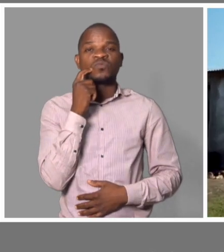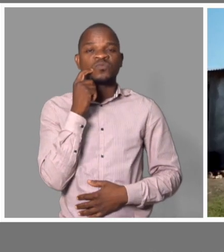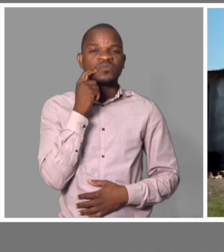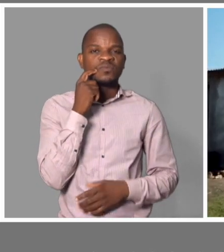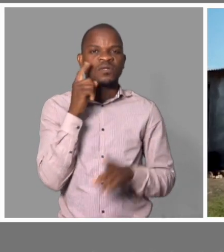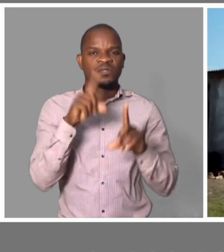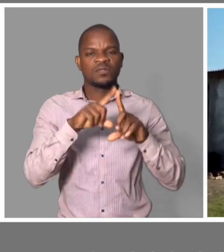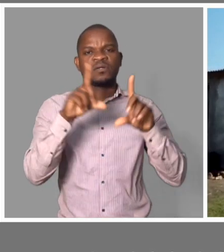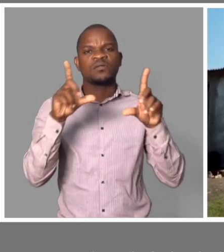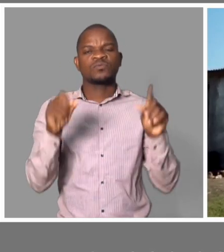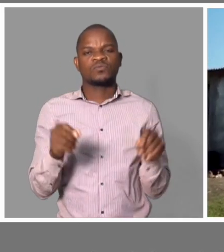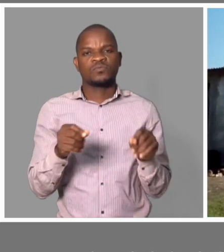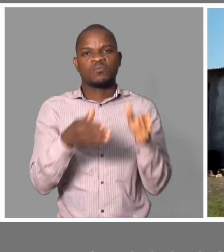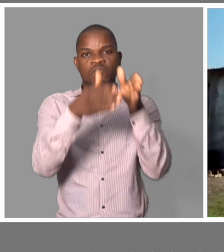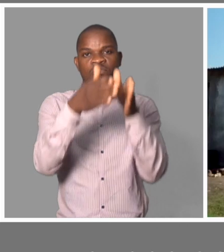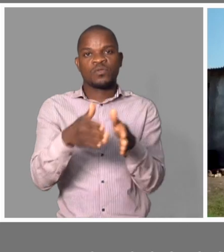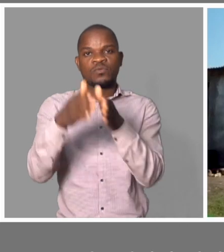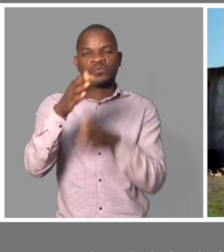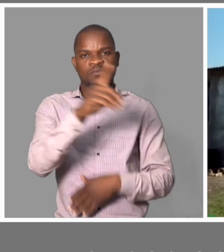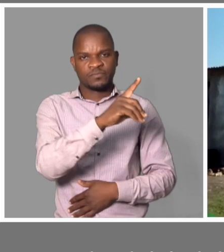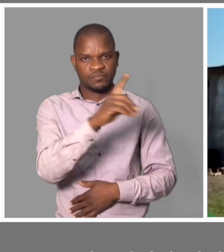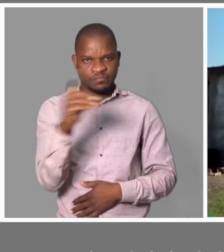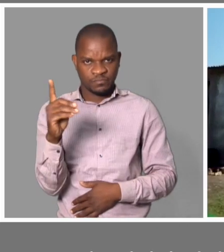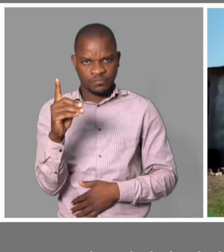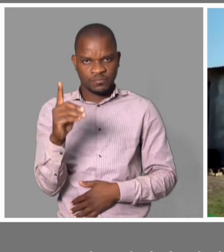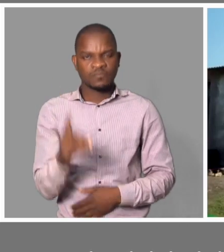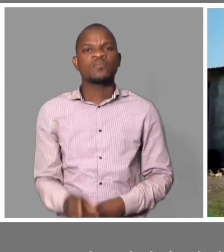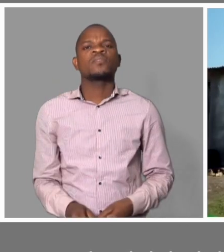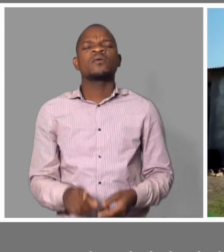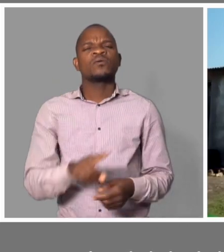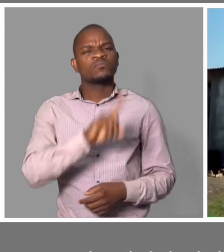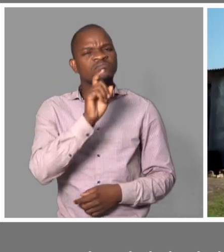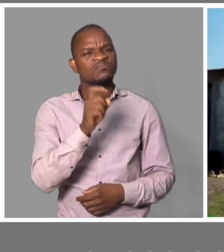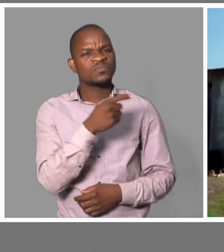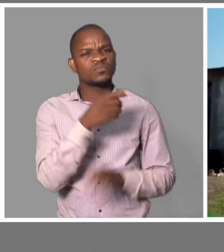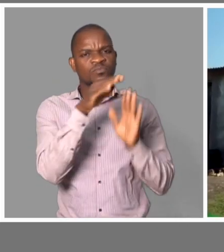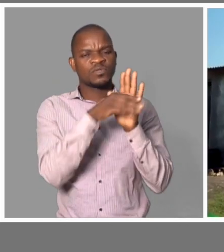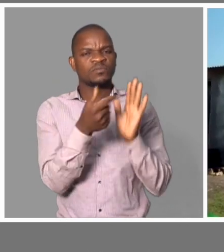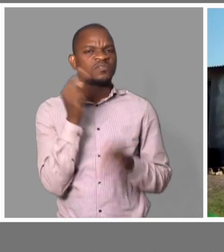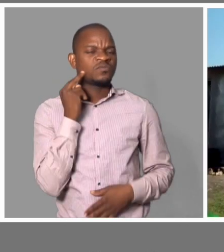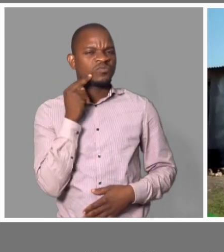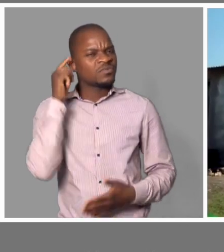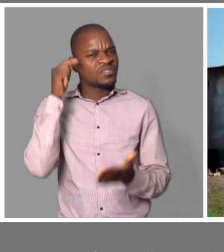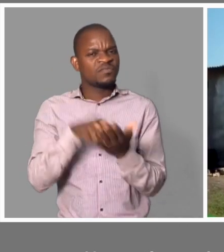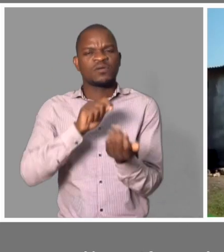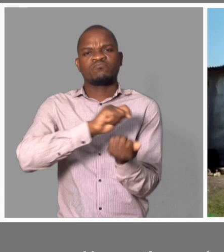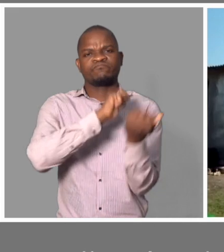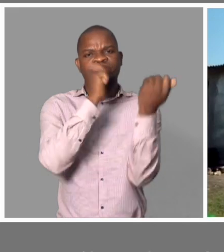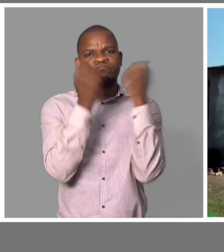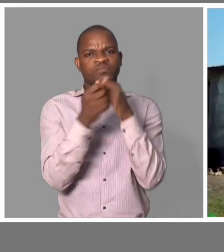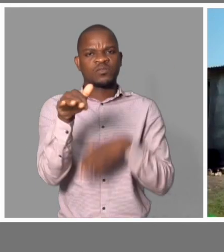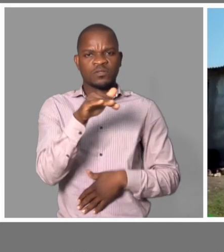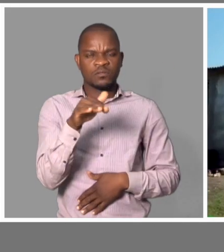no entender da pessoa com deficiência. E acha que com esse programa algo está a mudar a nível da sociedade?